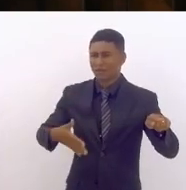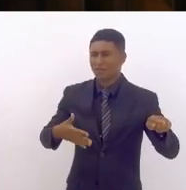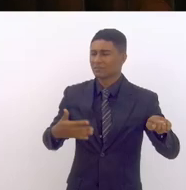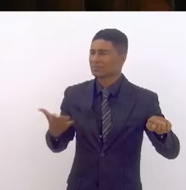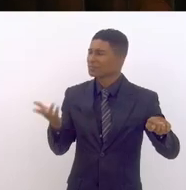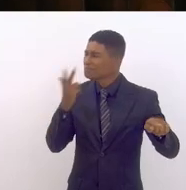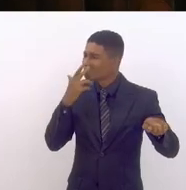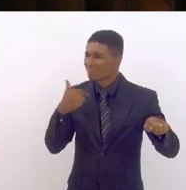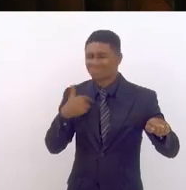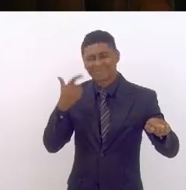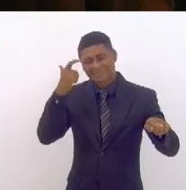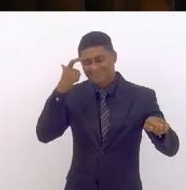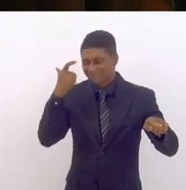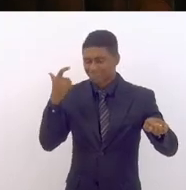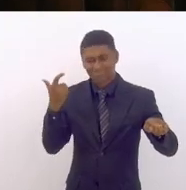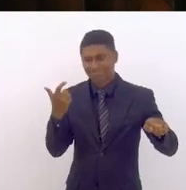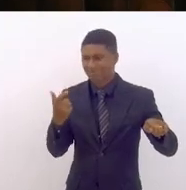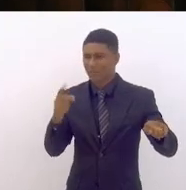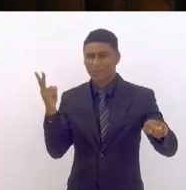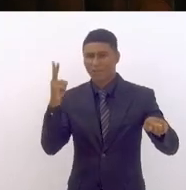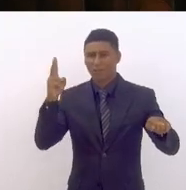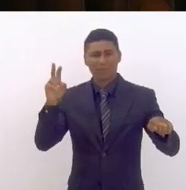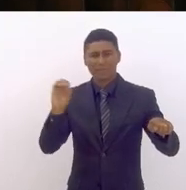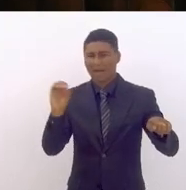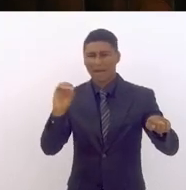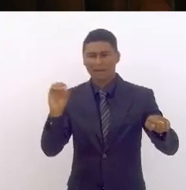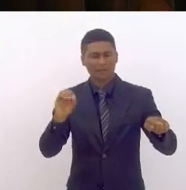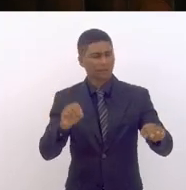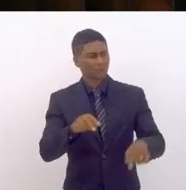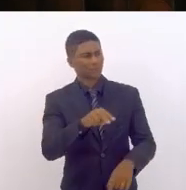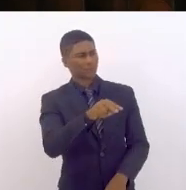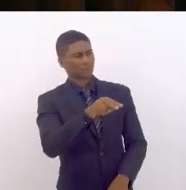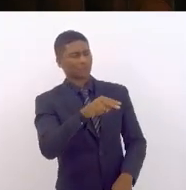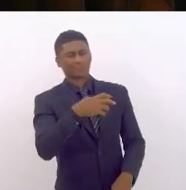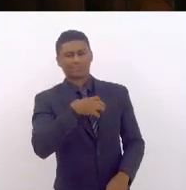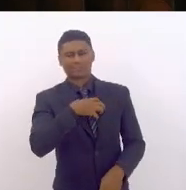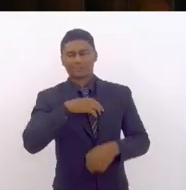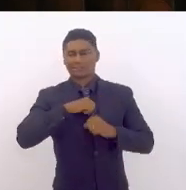tão desprestigiada, e isso dói. Dói porque